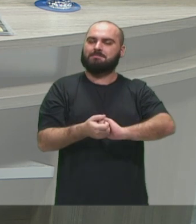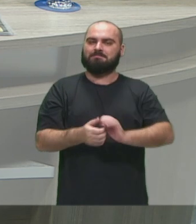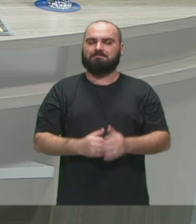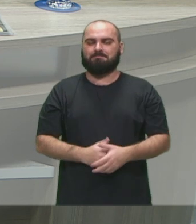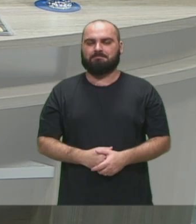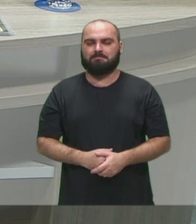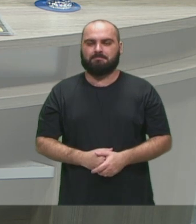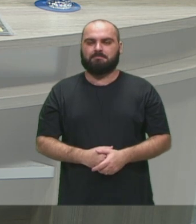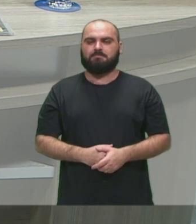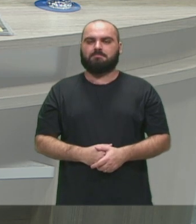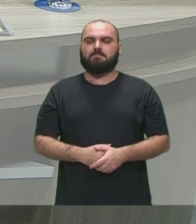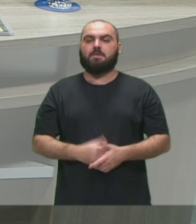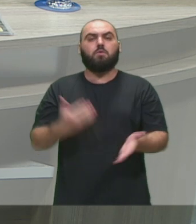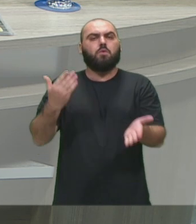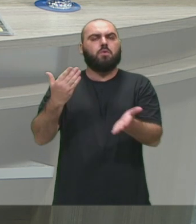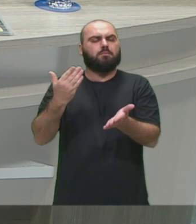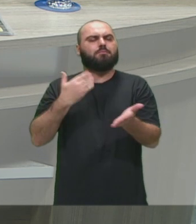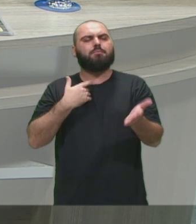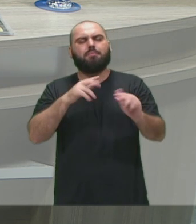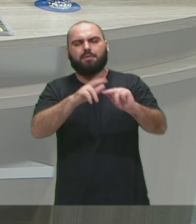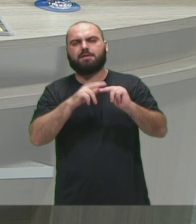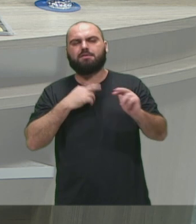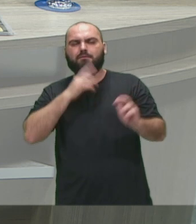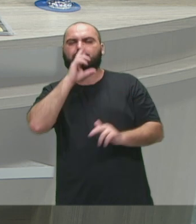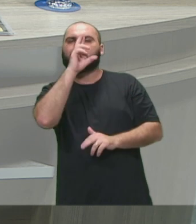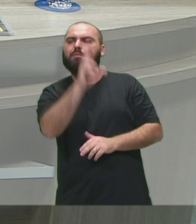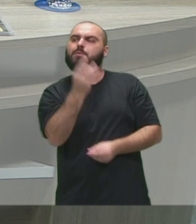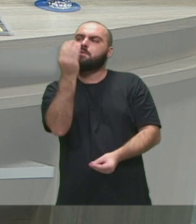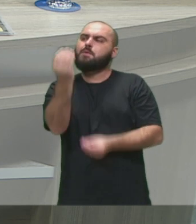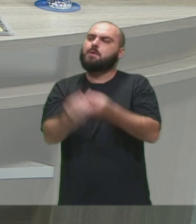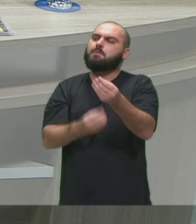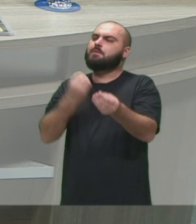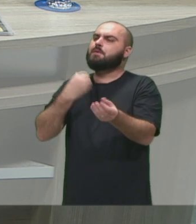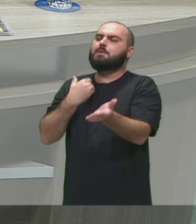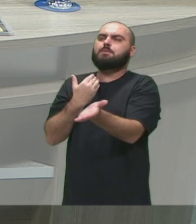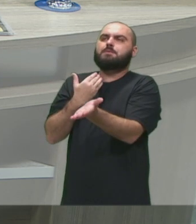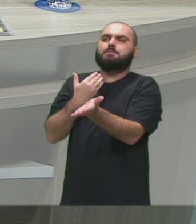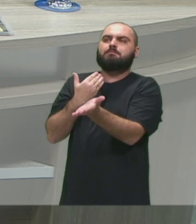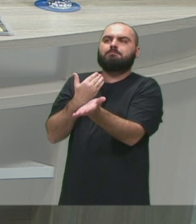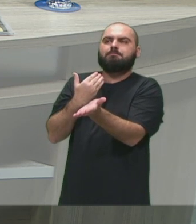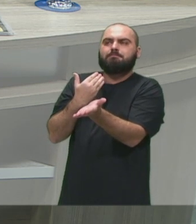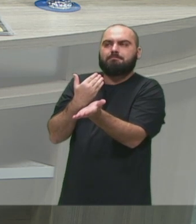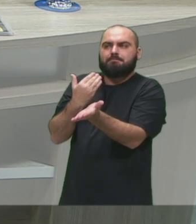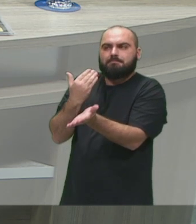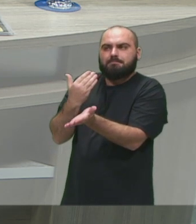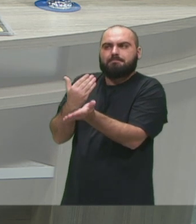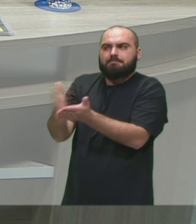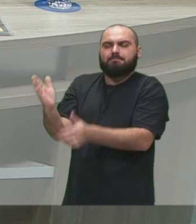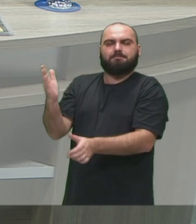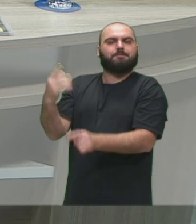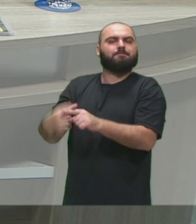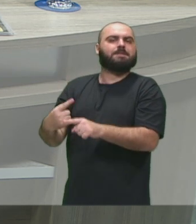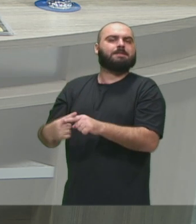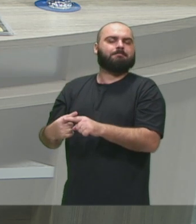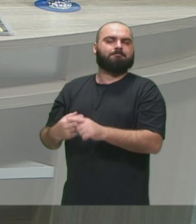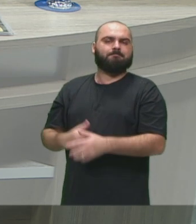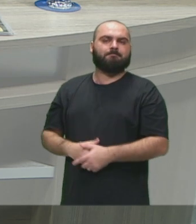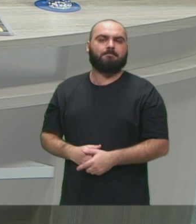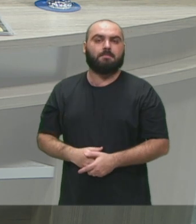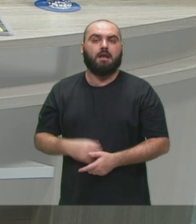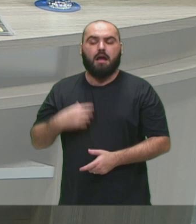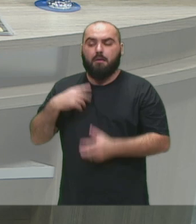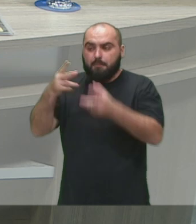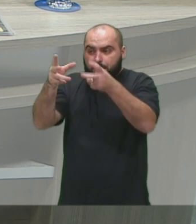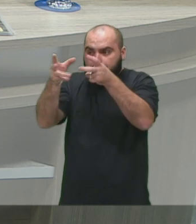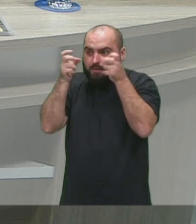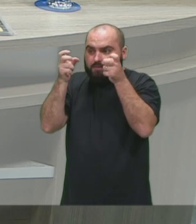nasceu, como que deu início? Quando que eu percebi que eu podia usar a arte para dar esse grito, para